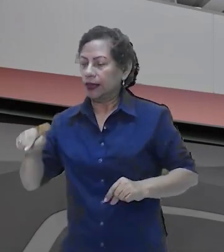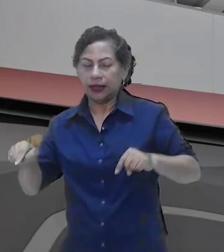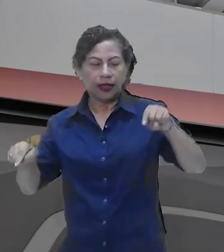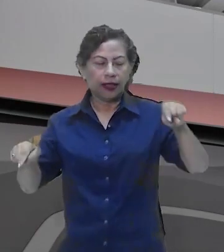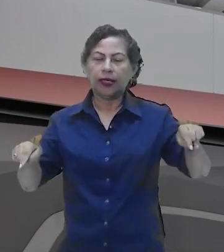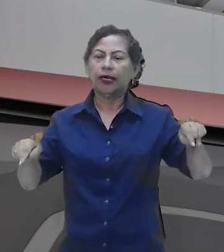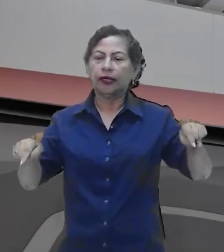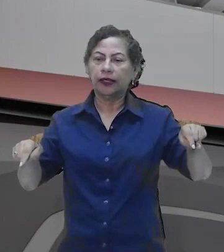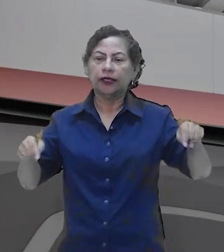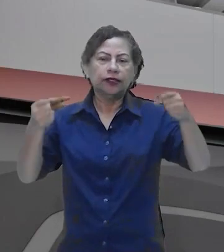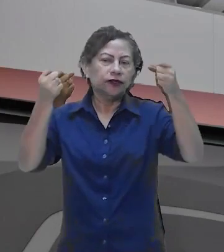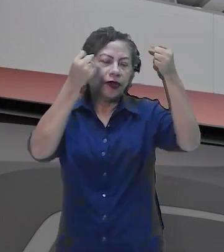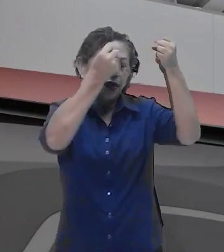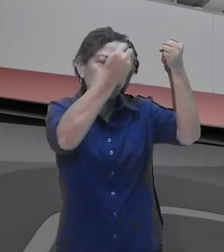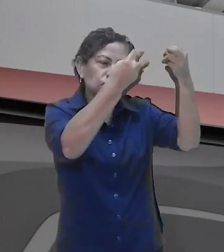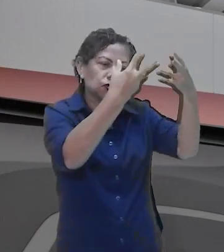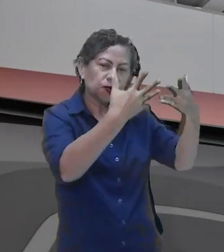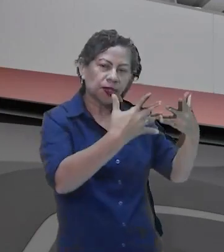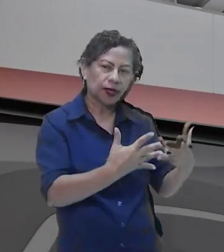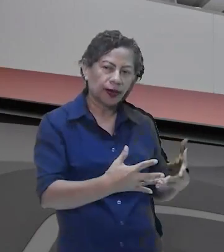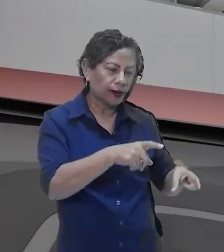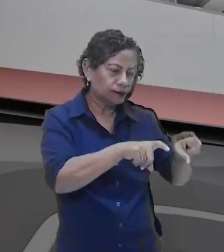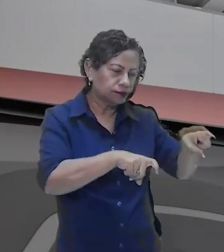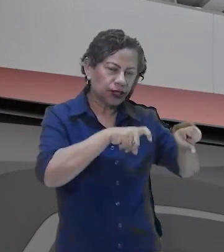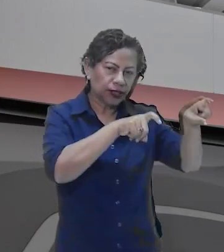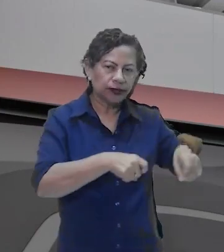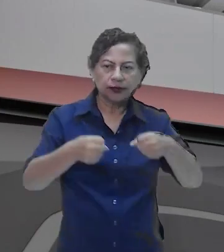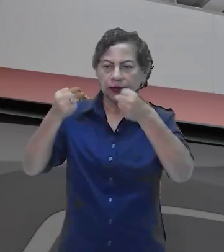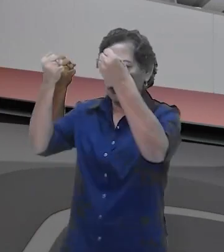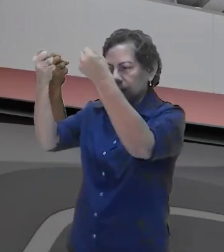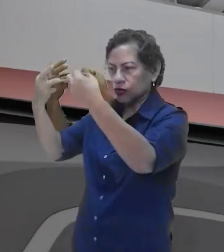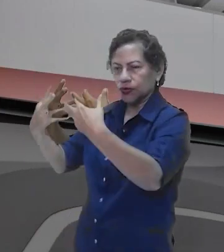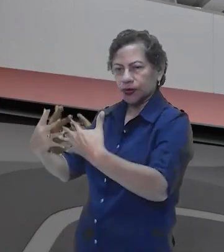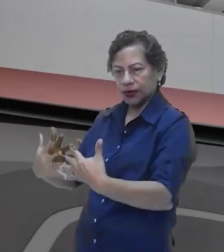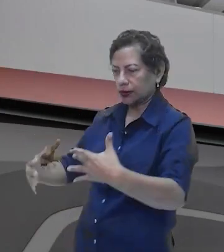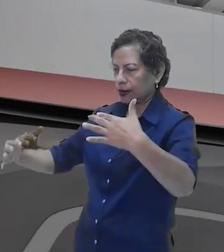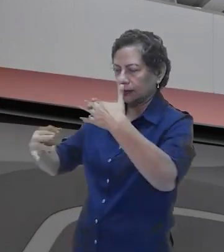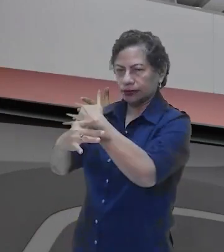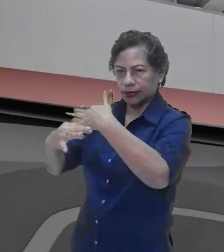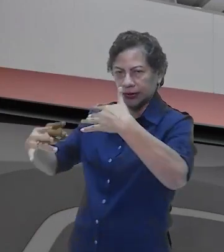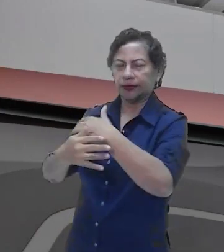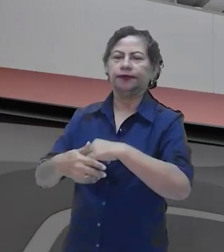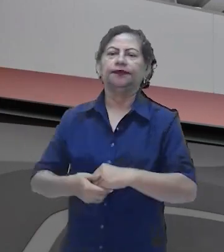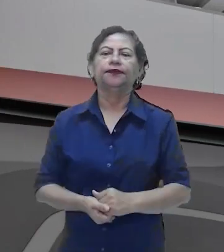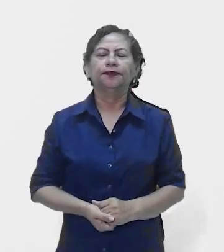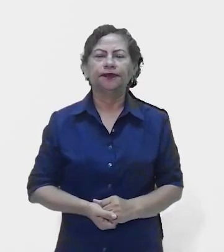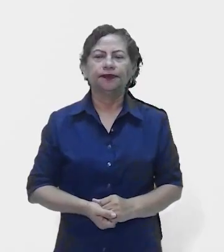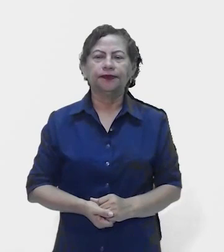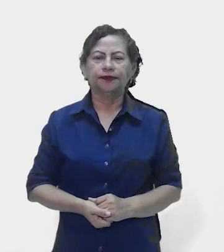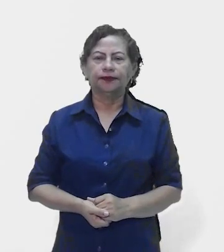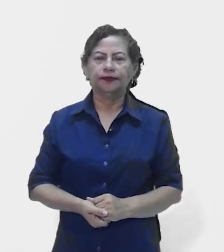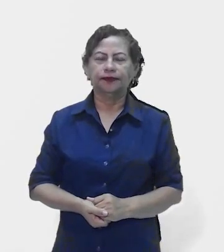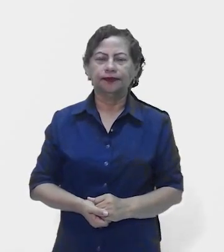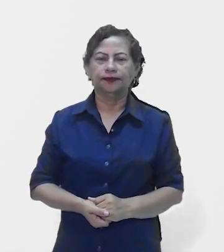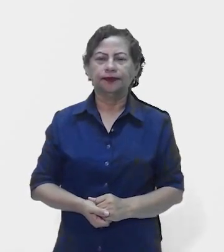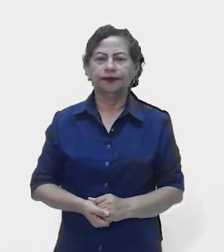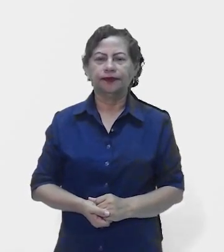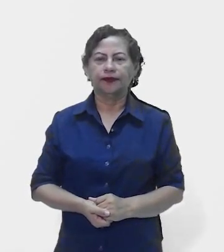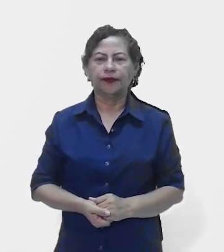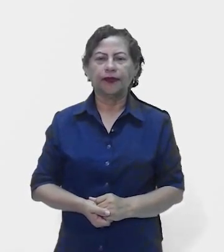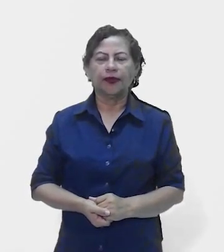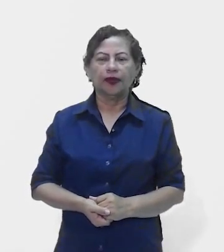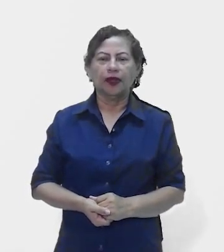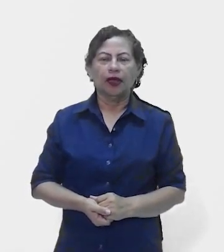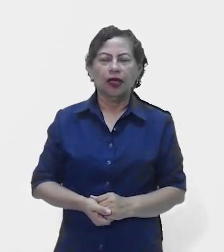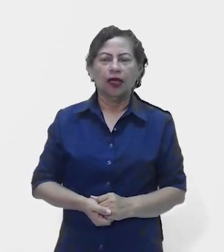um desses espaços agora. O espaço rural também e o espaço urbano. Vamos à primeira cartela? Olha